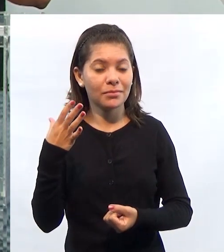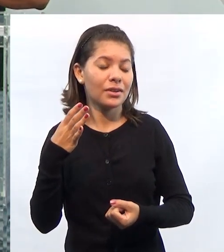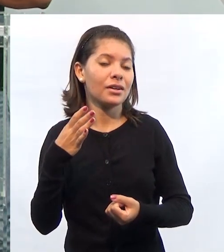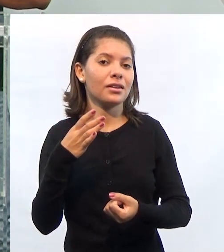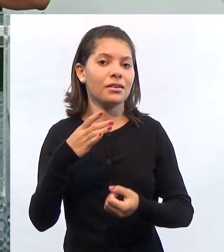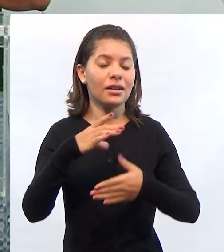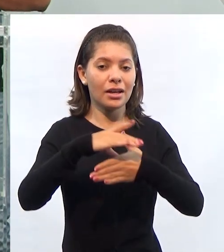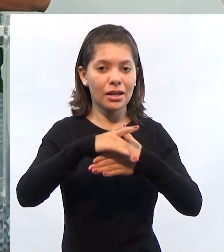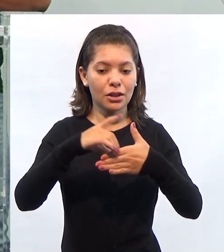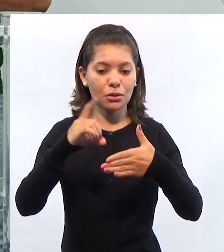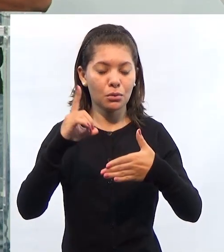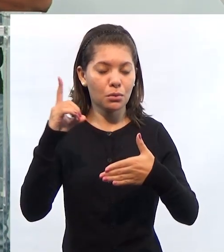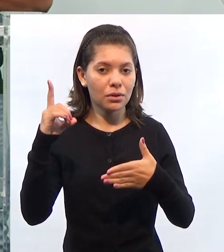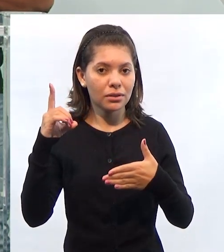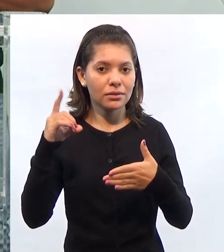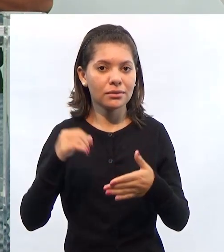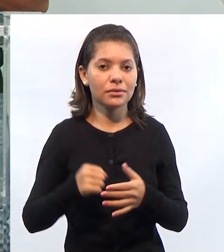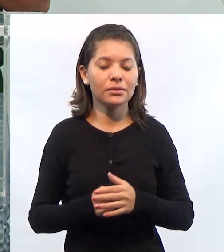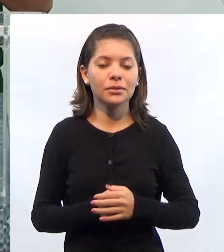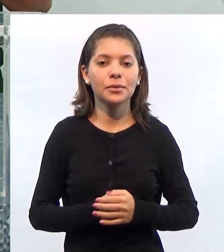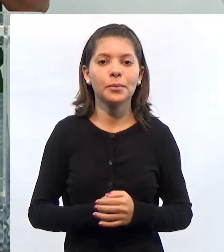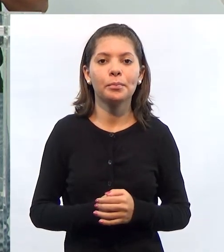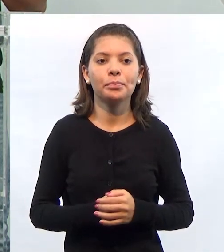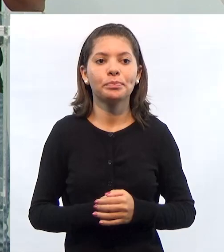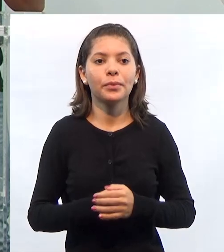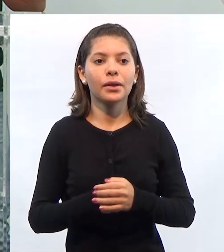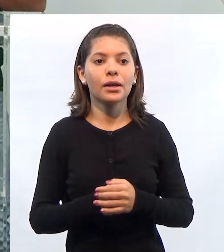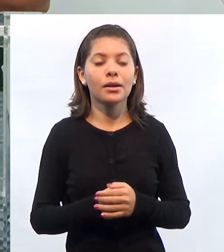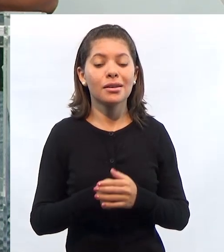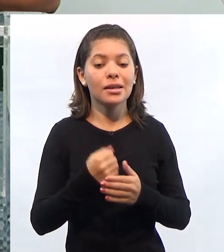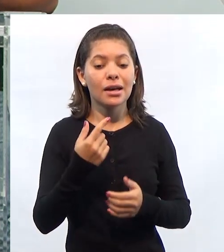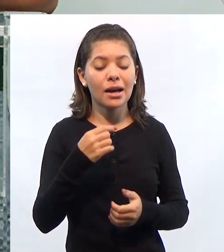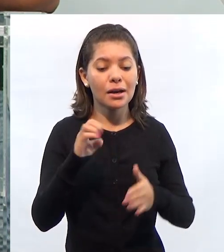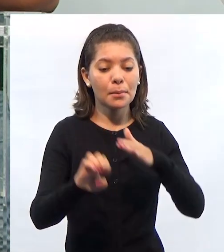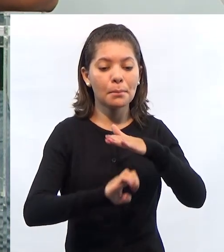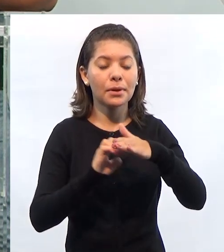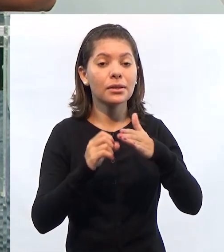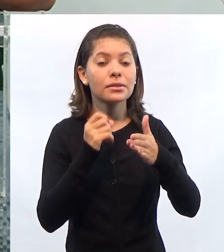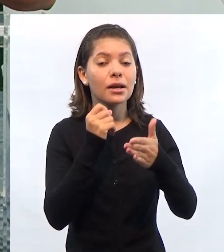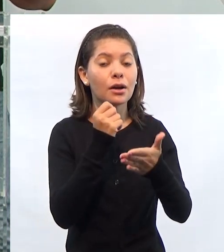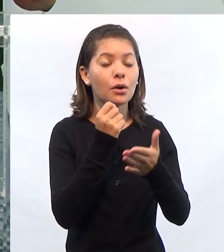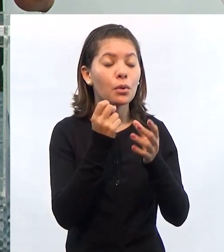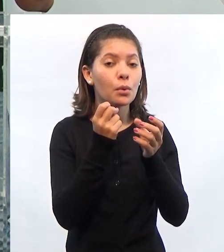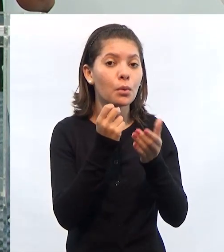preço da soja também irá subir, e aí ela compra mais soja agora,